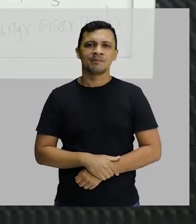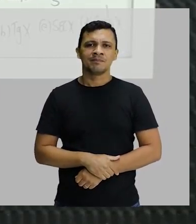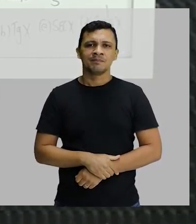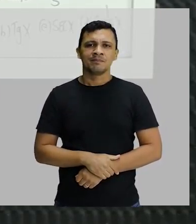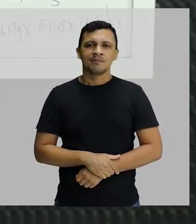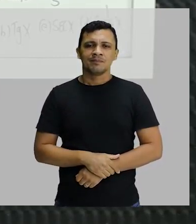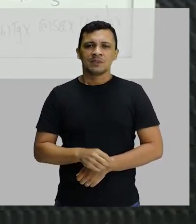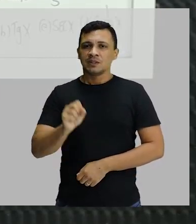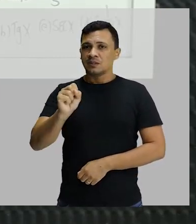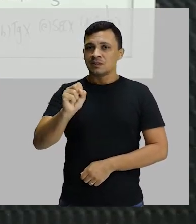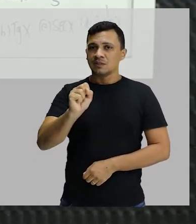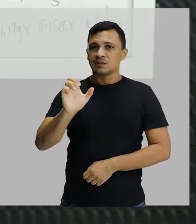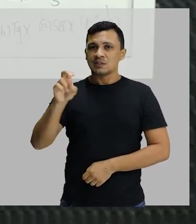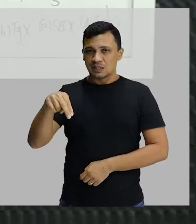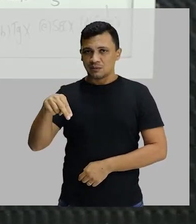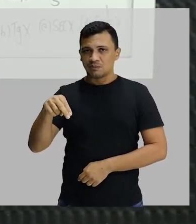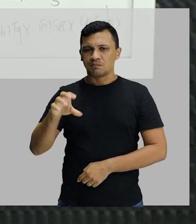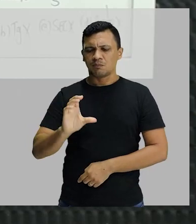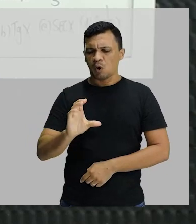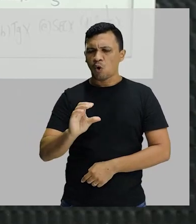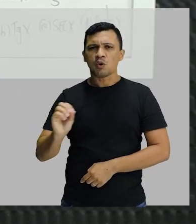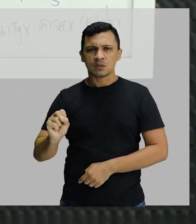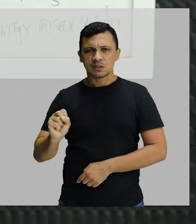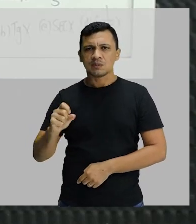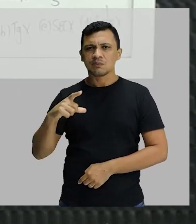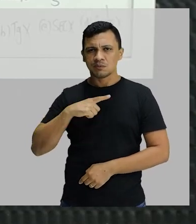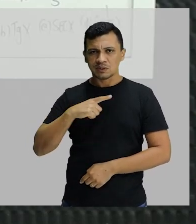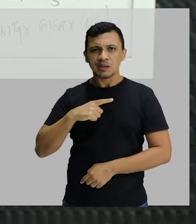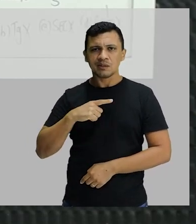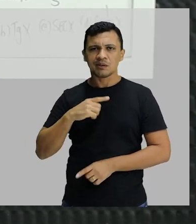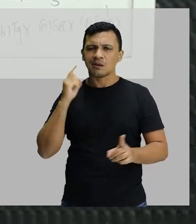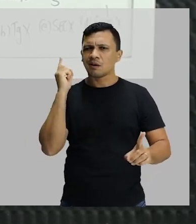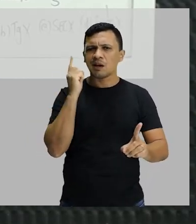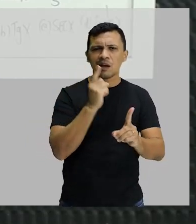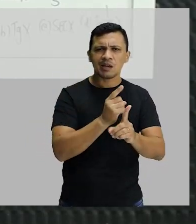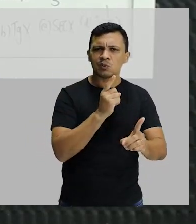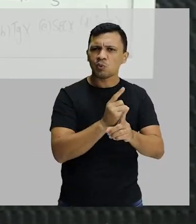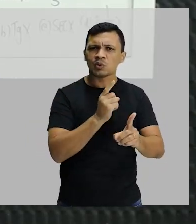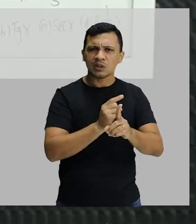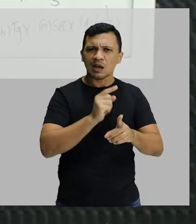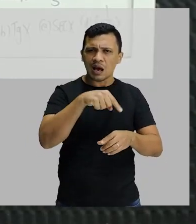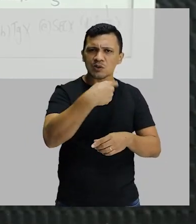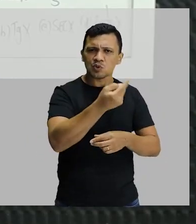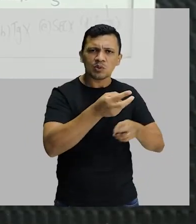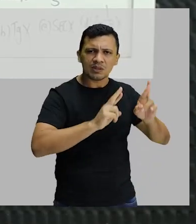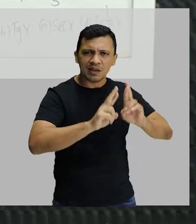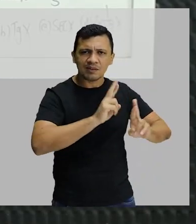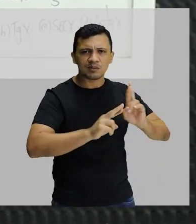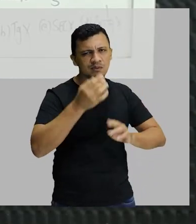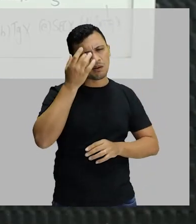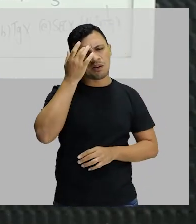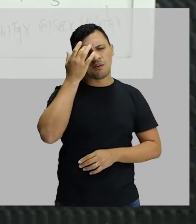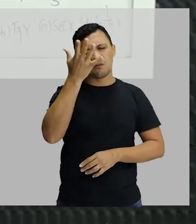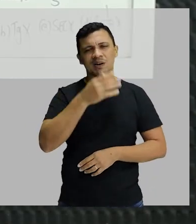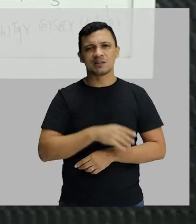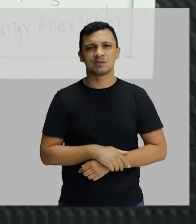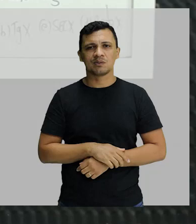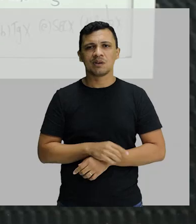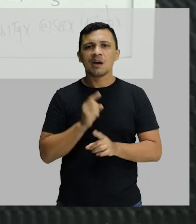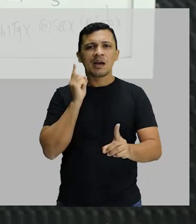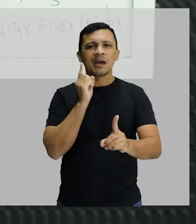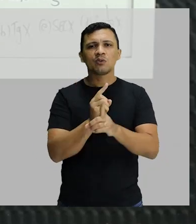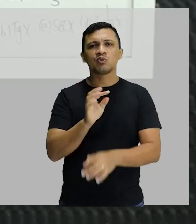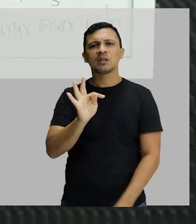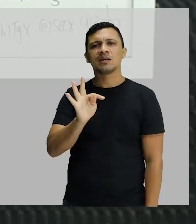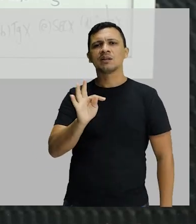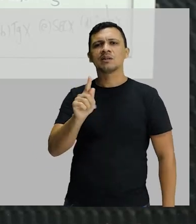o seno e o cosseno, você fica fácil encontrar as outras relações. Ó. Quem é a tangente? A tangente